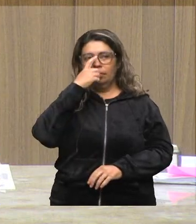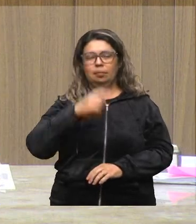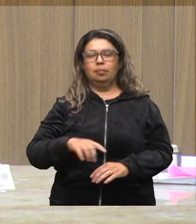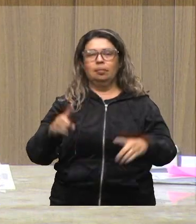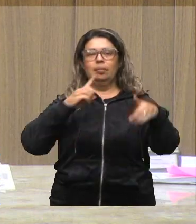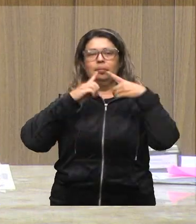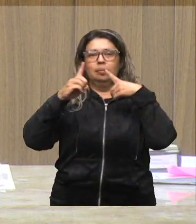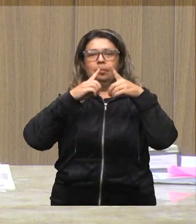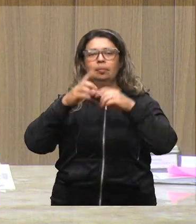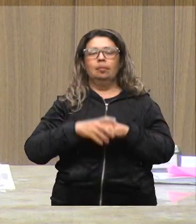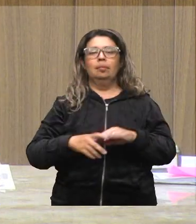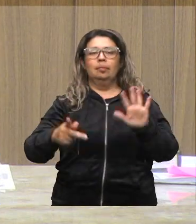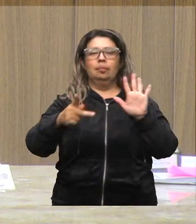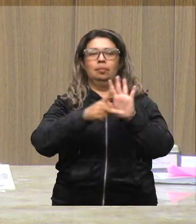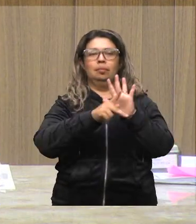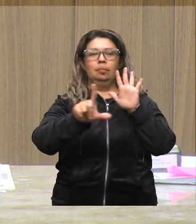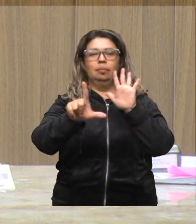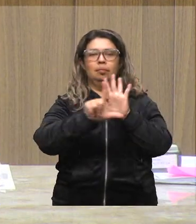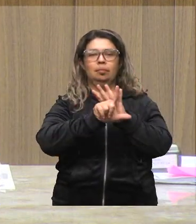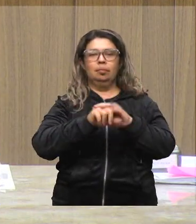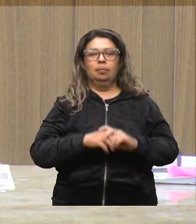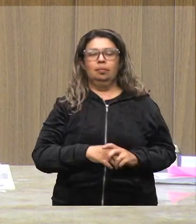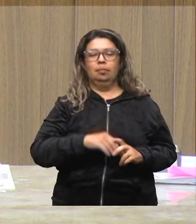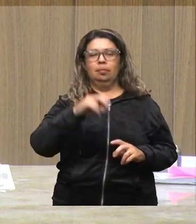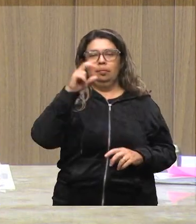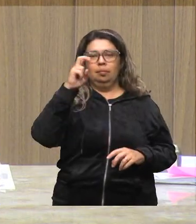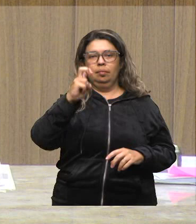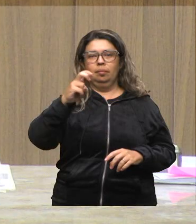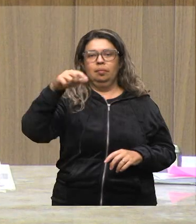Em discussão, o projeto de lei número